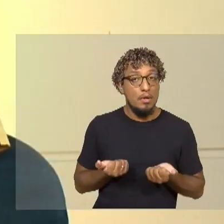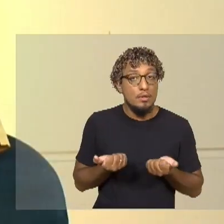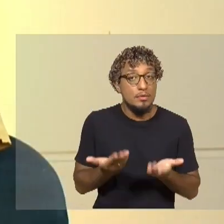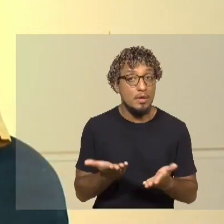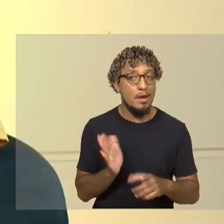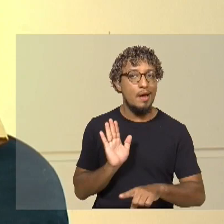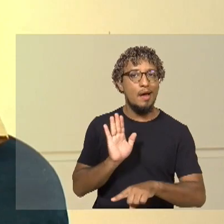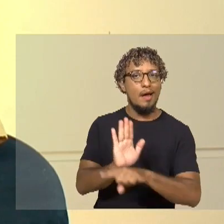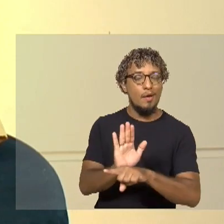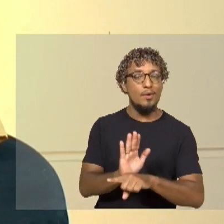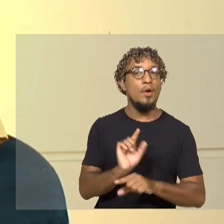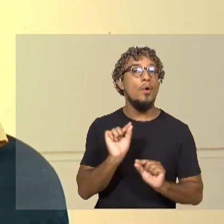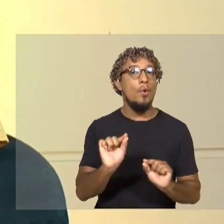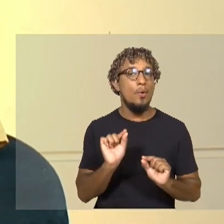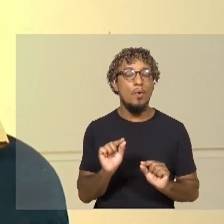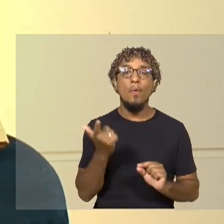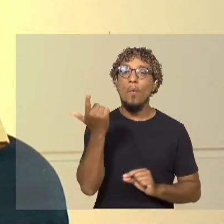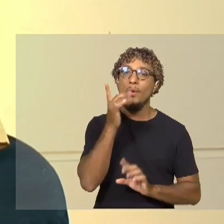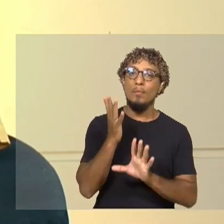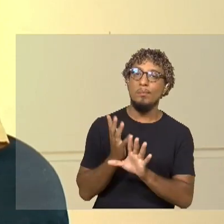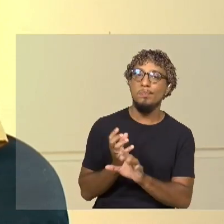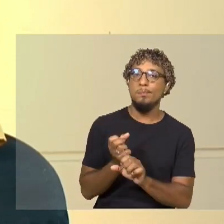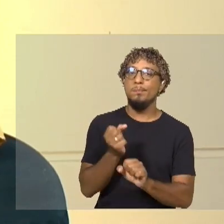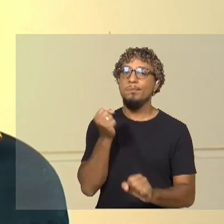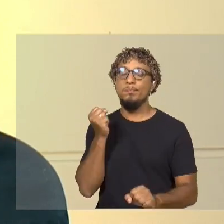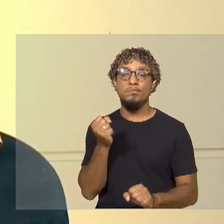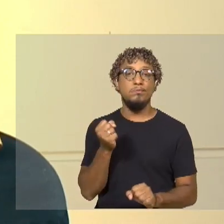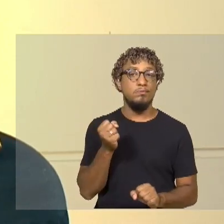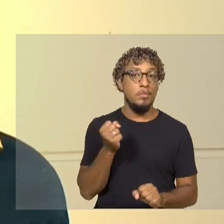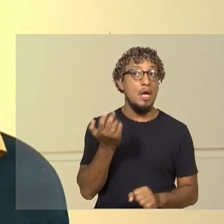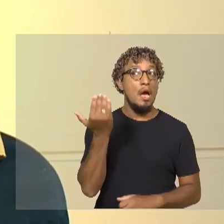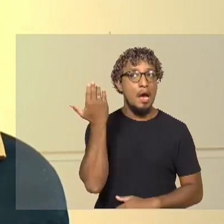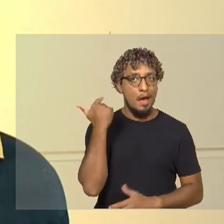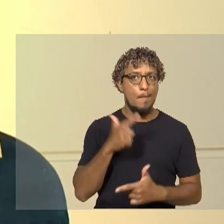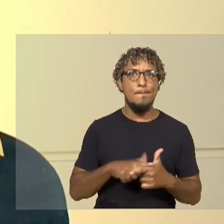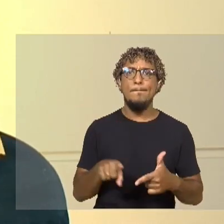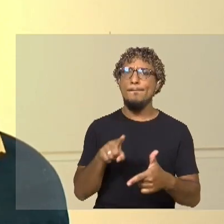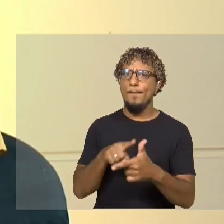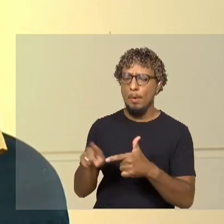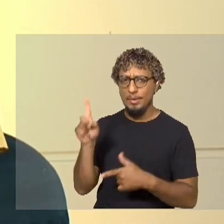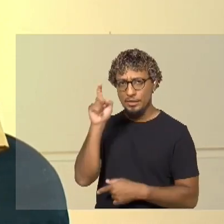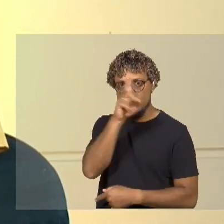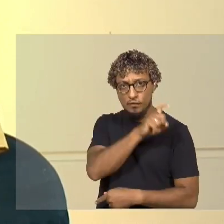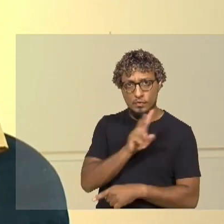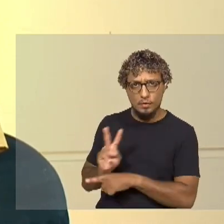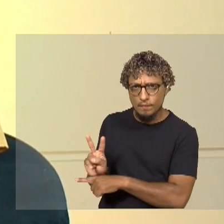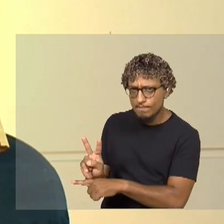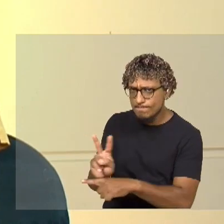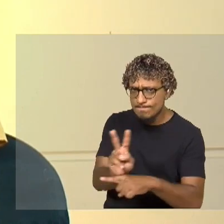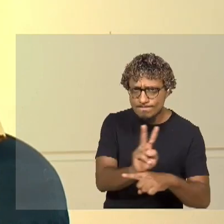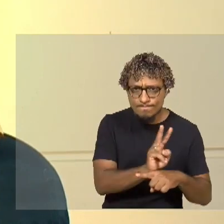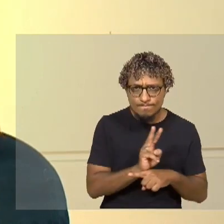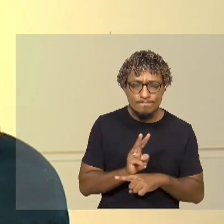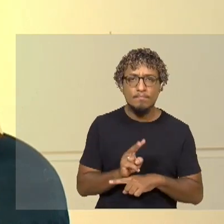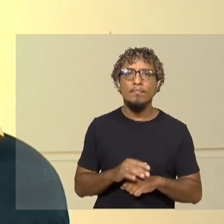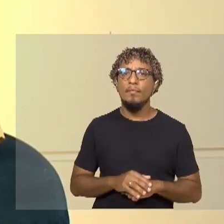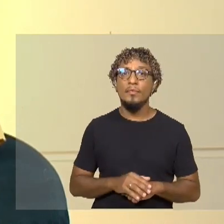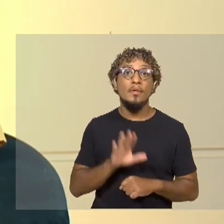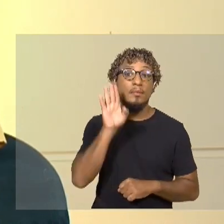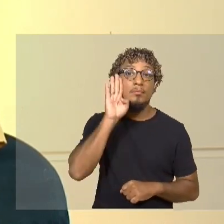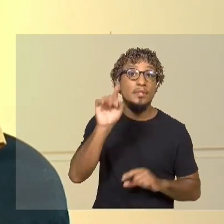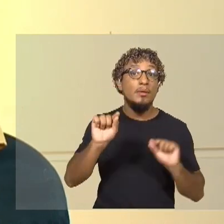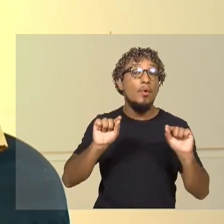favorecer o aumento da arrecadação, que tinha um problema grande de fiscalização, e principalmente no que